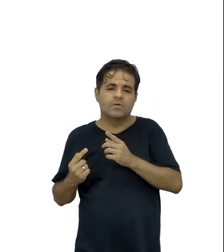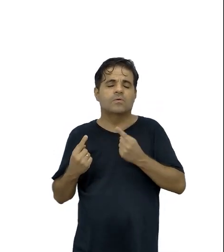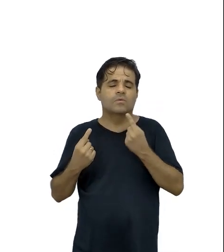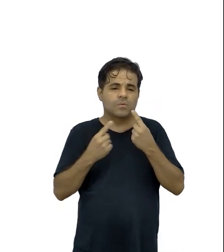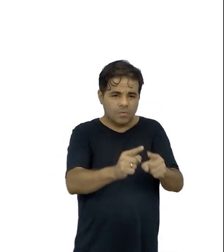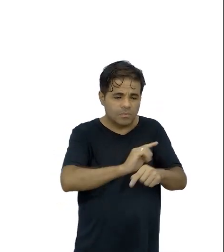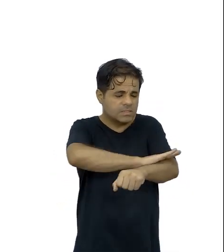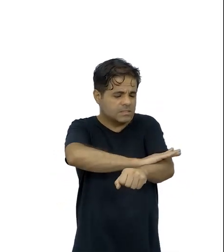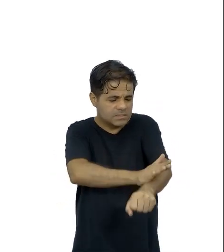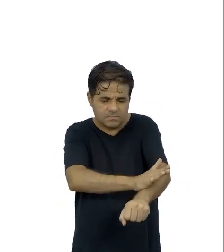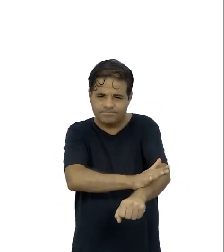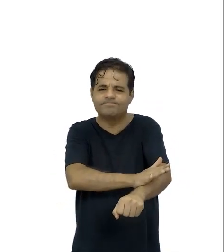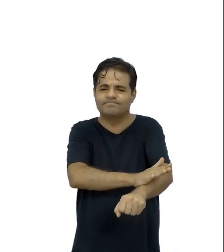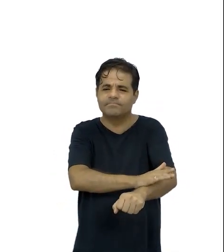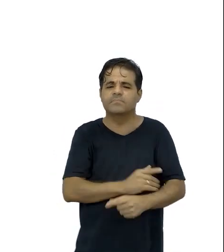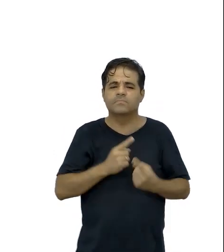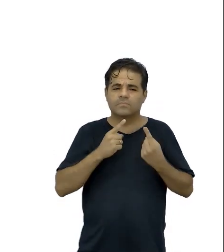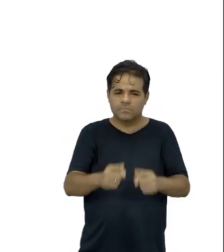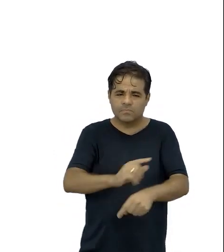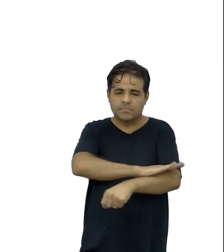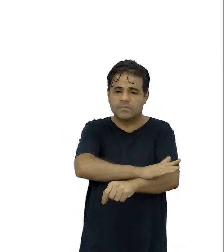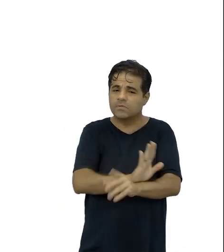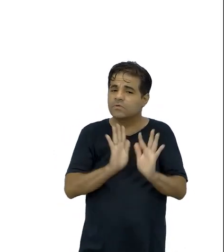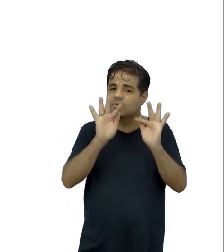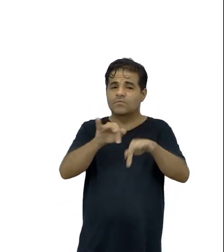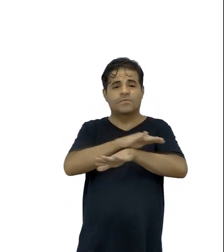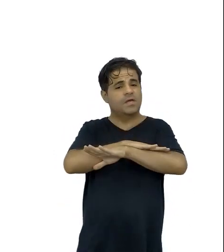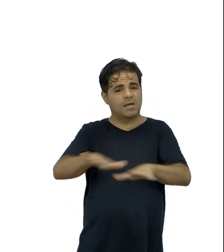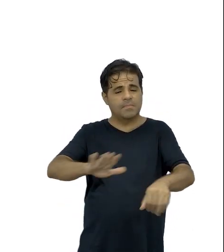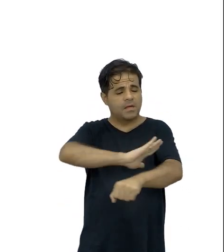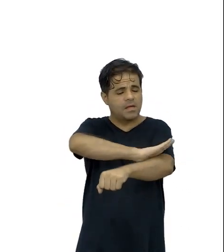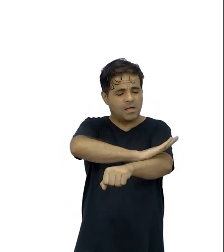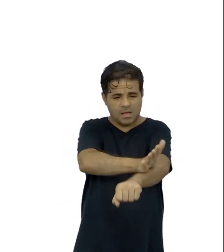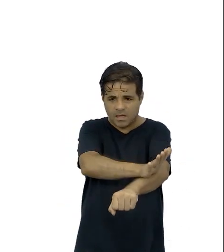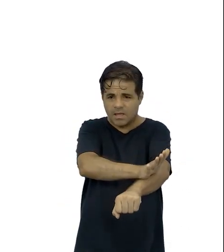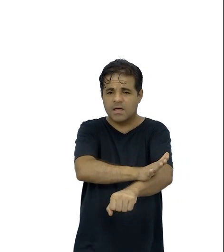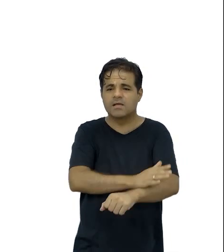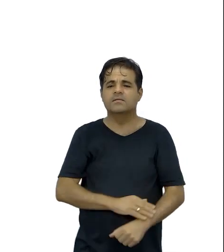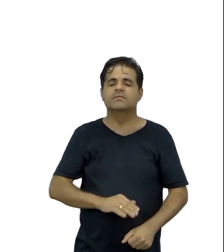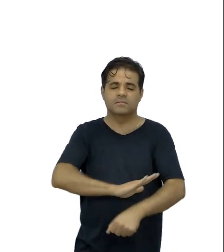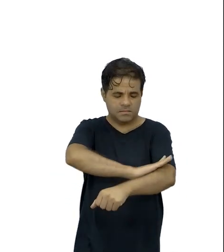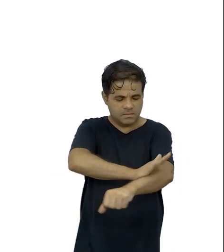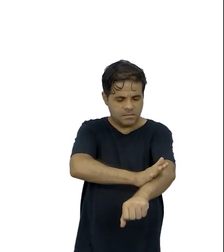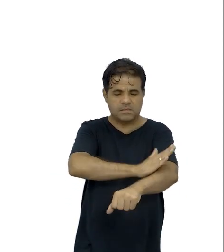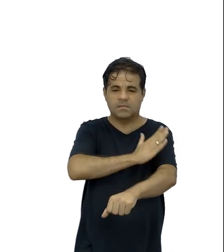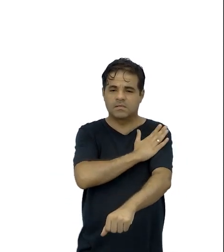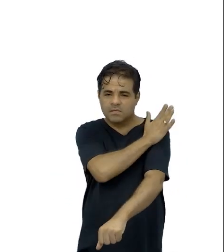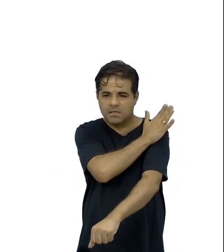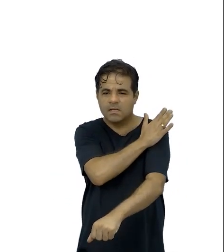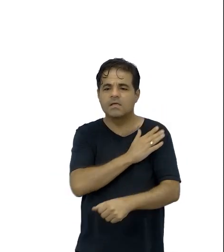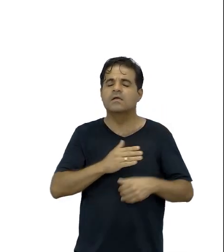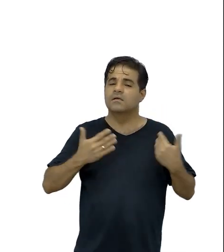mundo todo, pedindo pelo fim do racismo. Certo? Essa